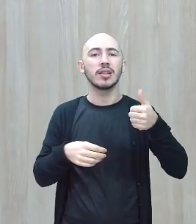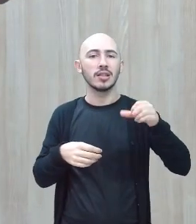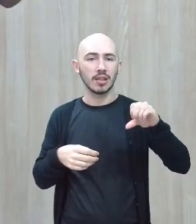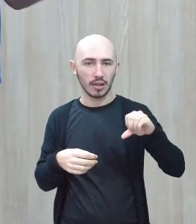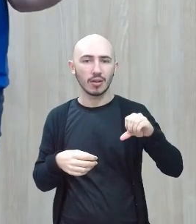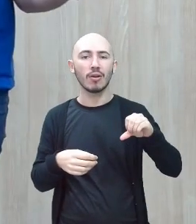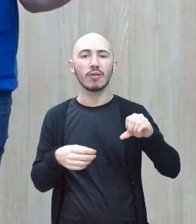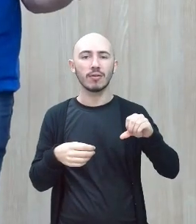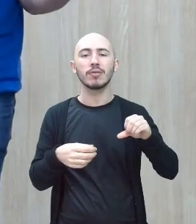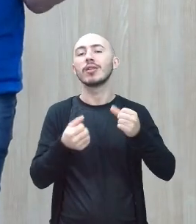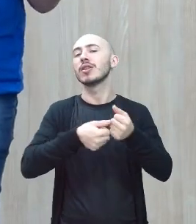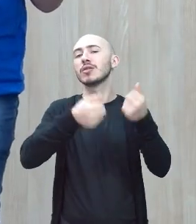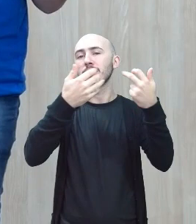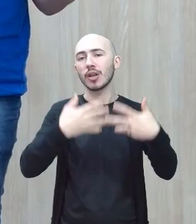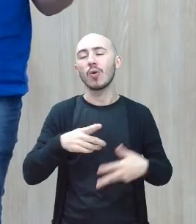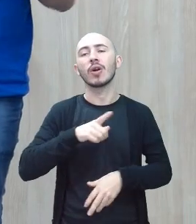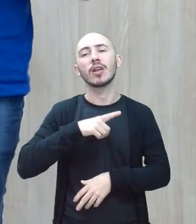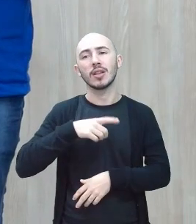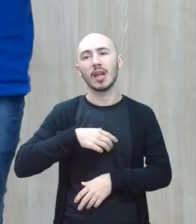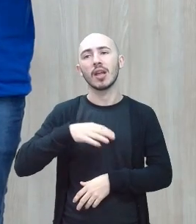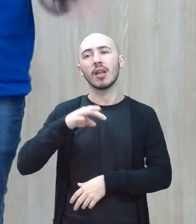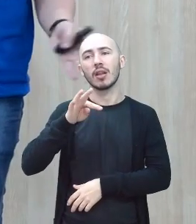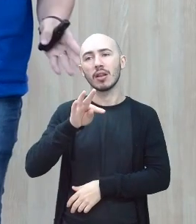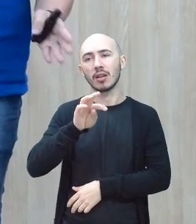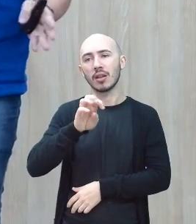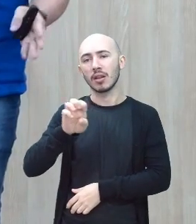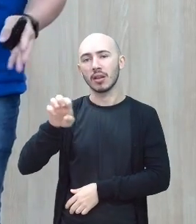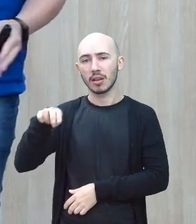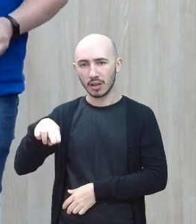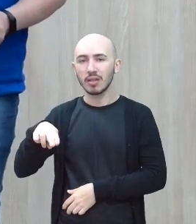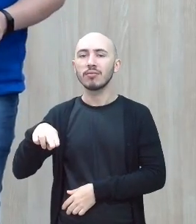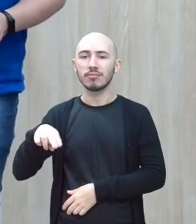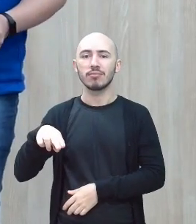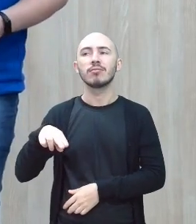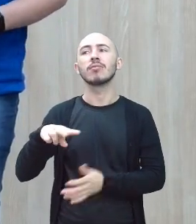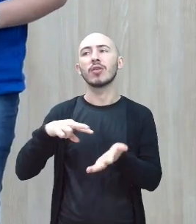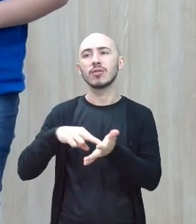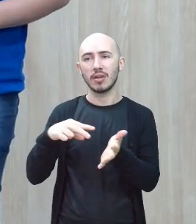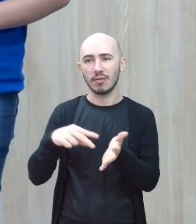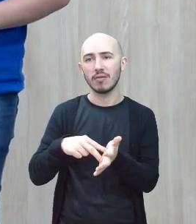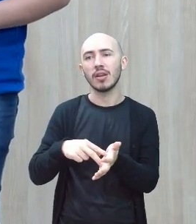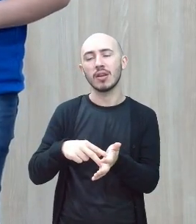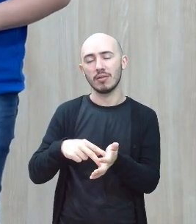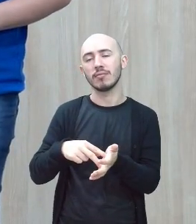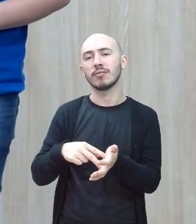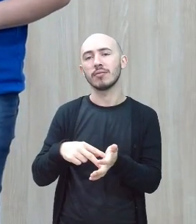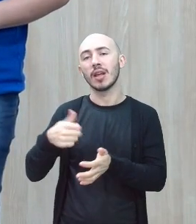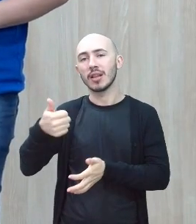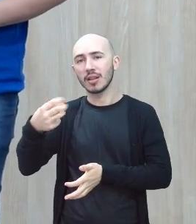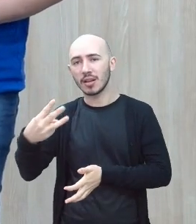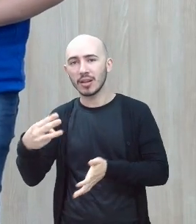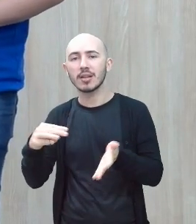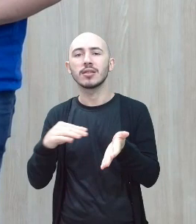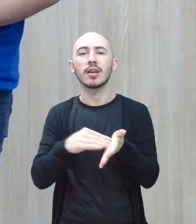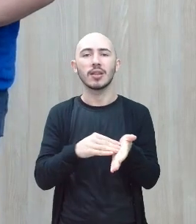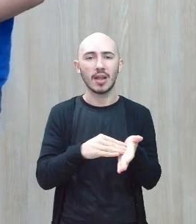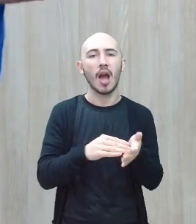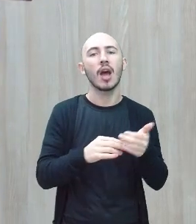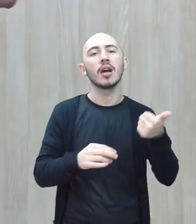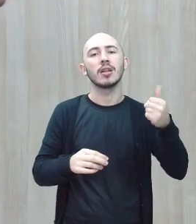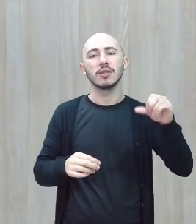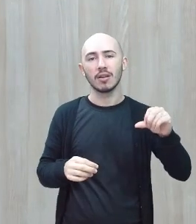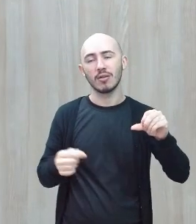professor André acabou de explicar. E a partir de então, eu não me confundi mais. Mas essa eu lembro até hoje, tá bom? eu